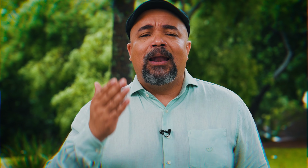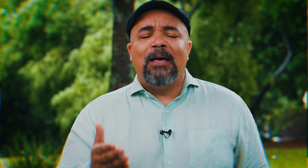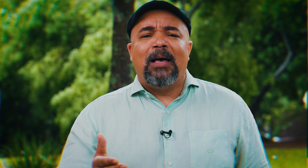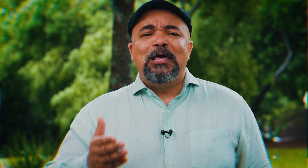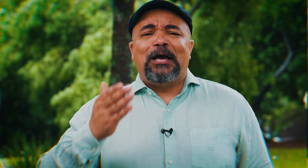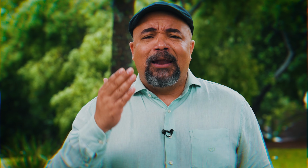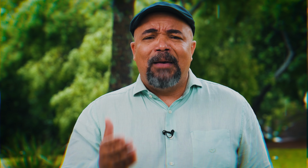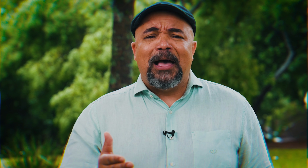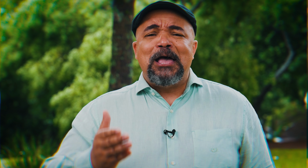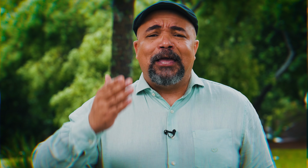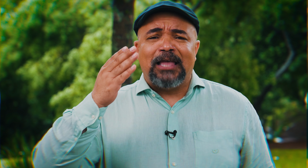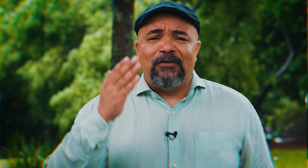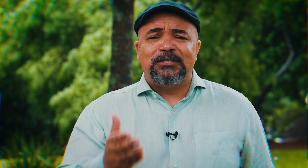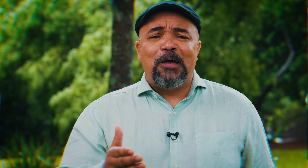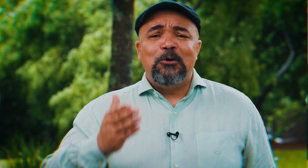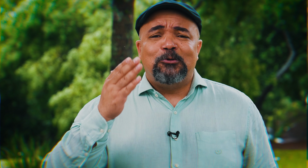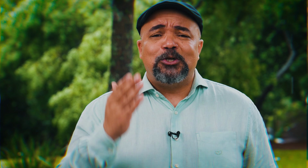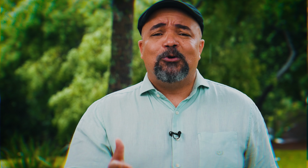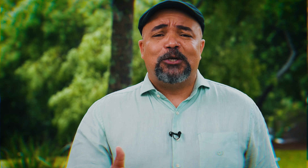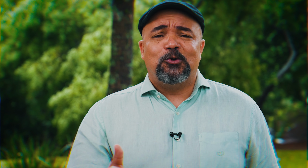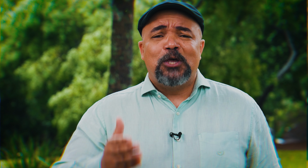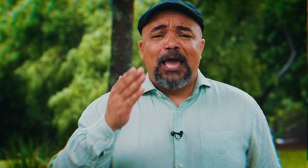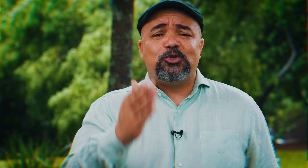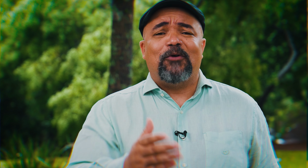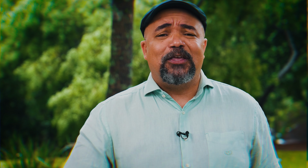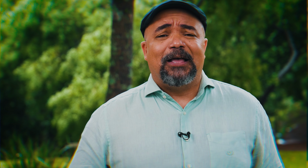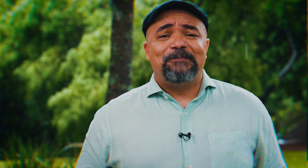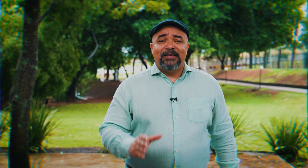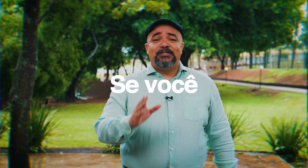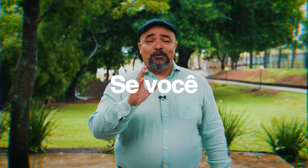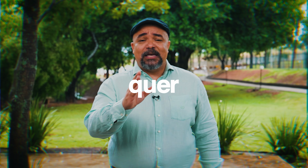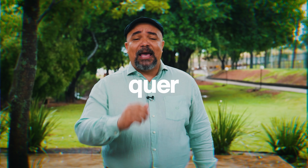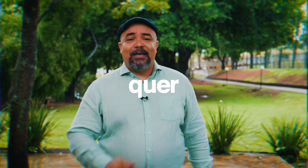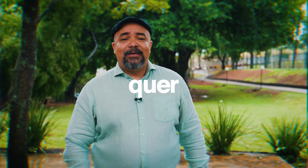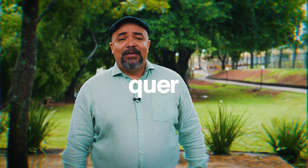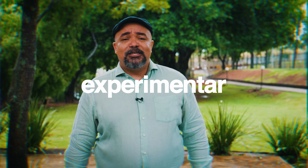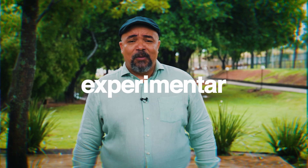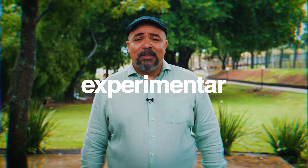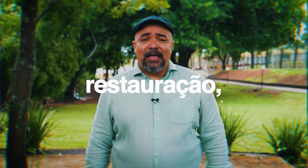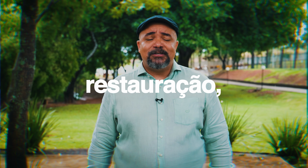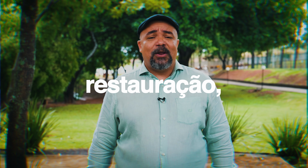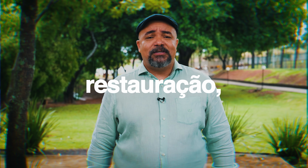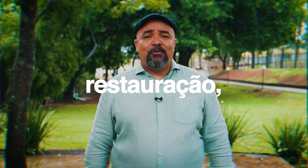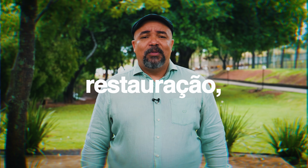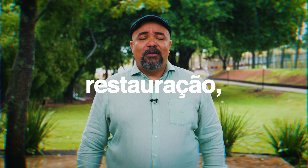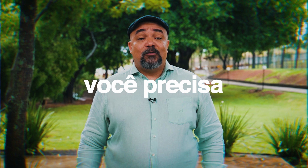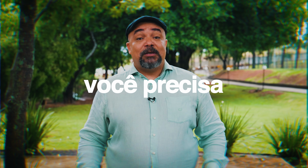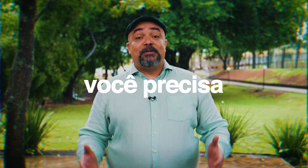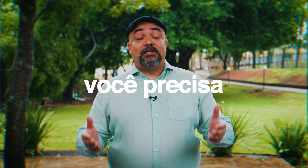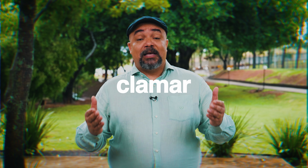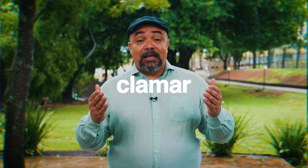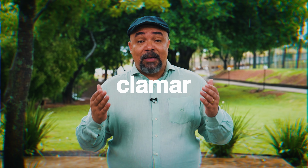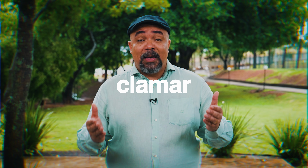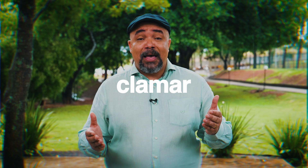homem clama a intervenção do Senhor Jesus em sua vida. Se você quer experimentar a restauração,